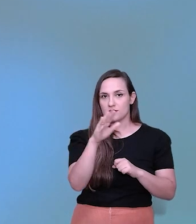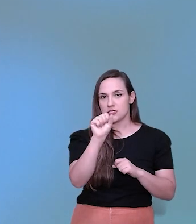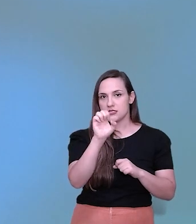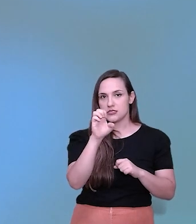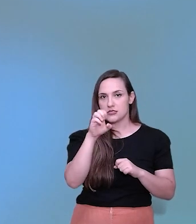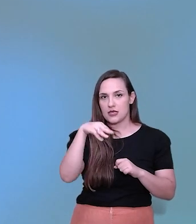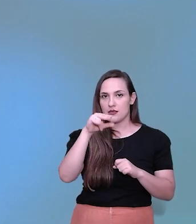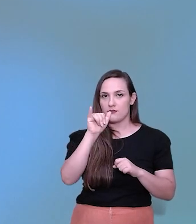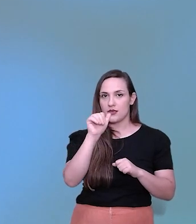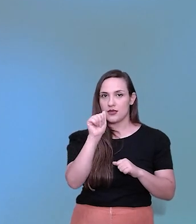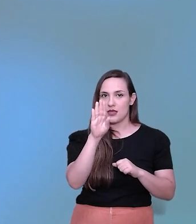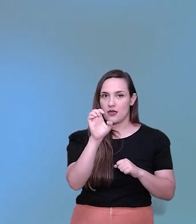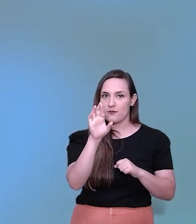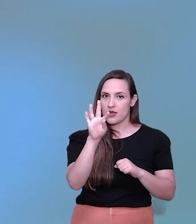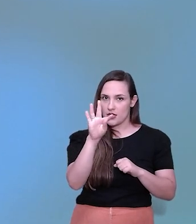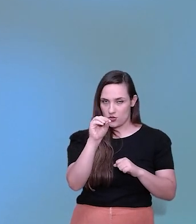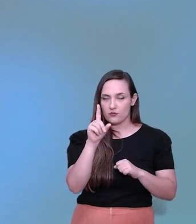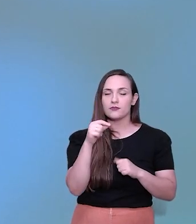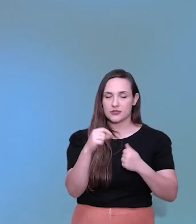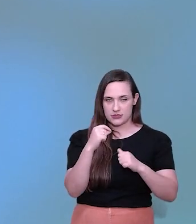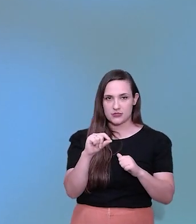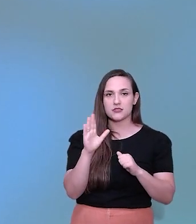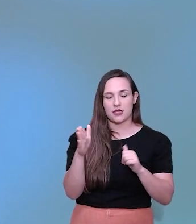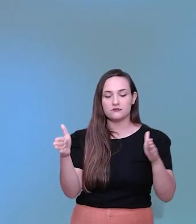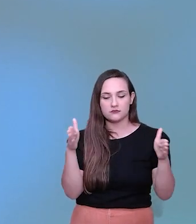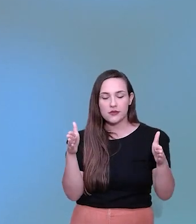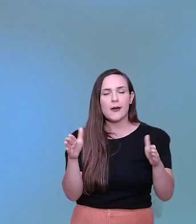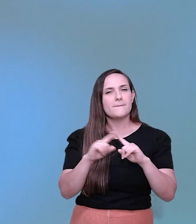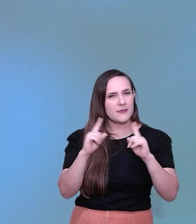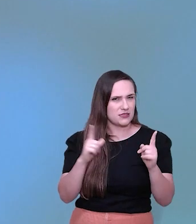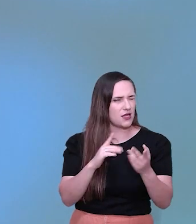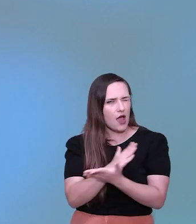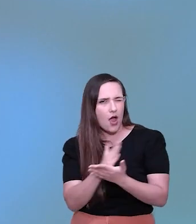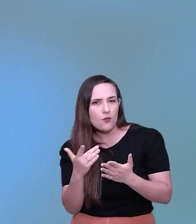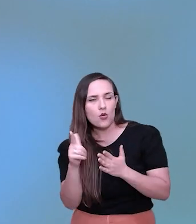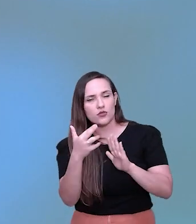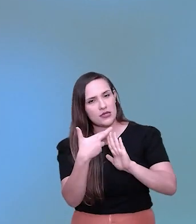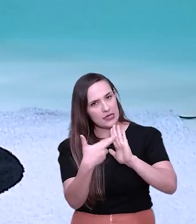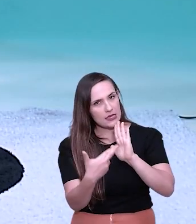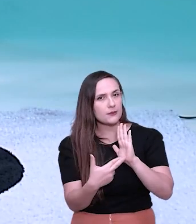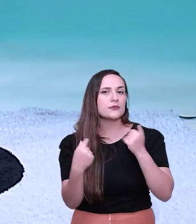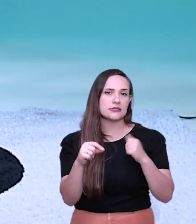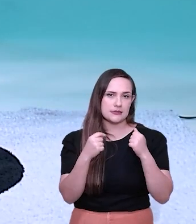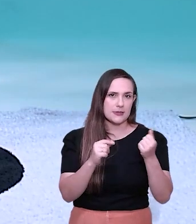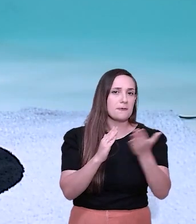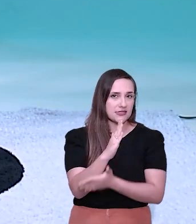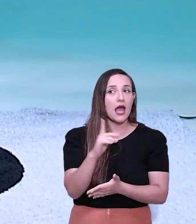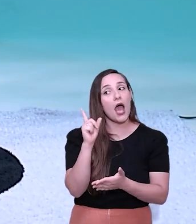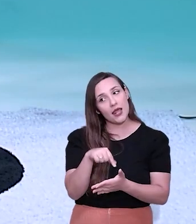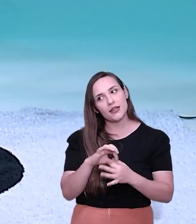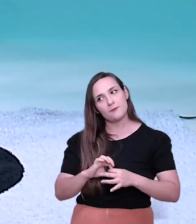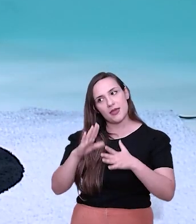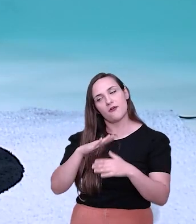alguns outros critérios que devem ser preenchidos pelo apenado para que ele tenha a concessão desse benefício? O que a gente